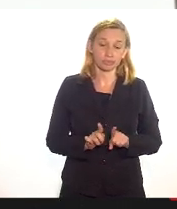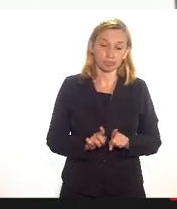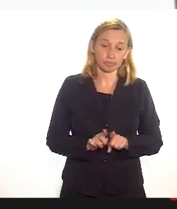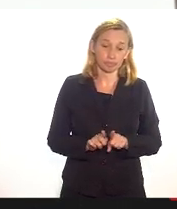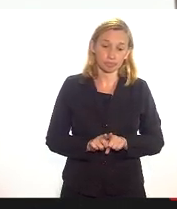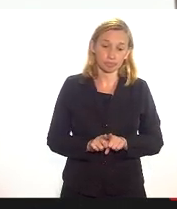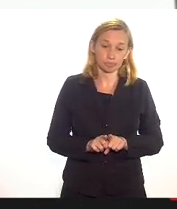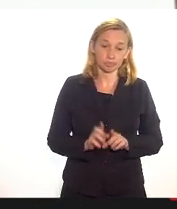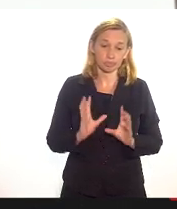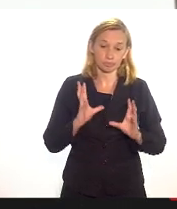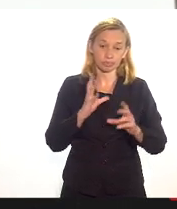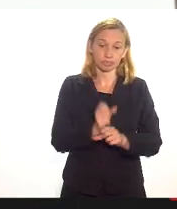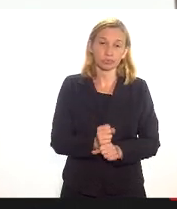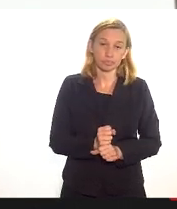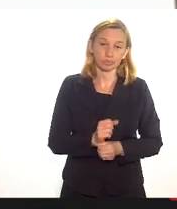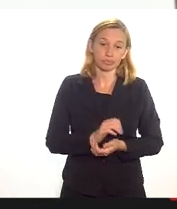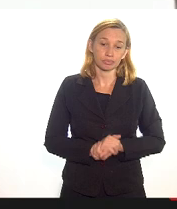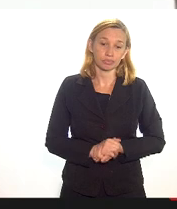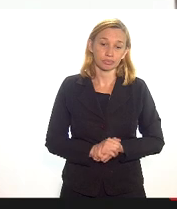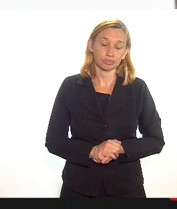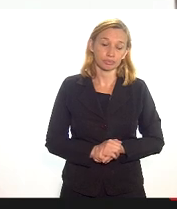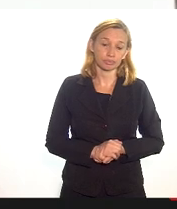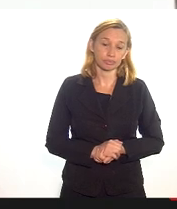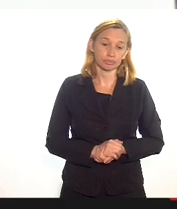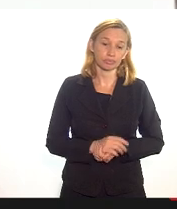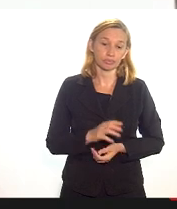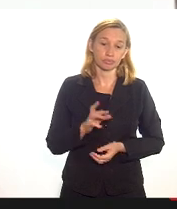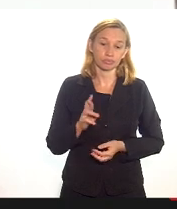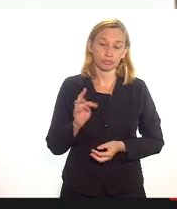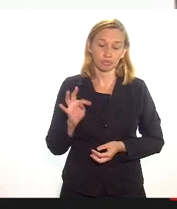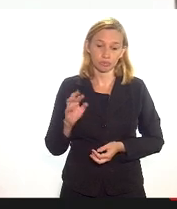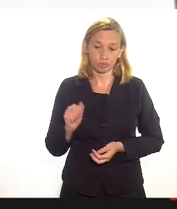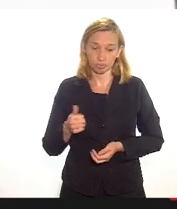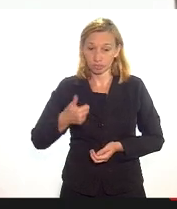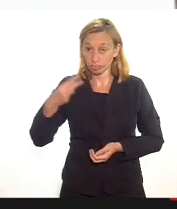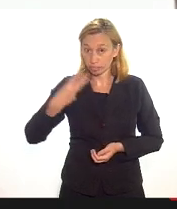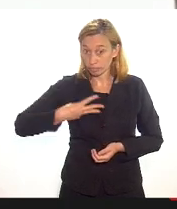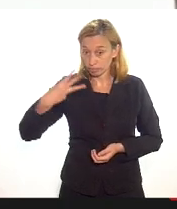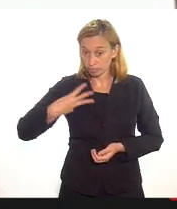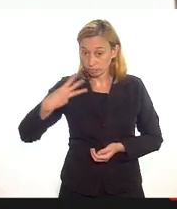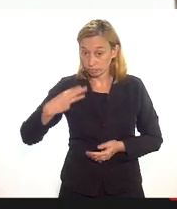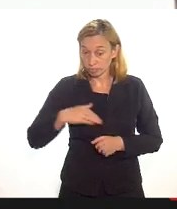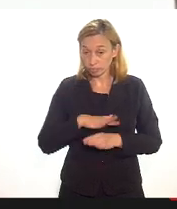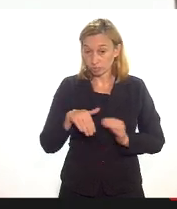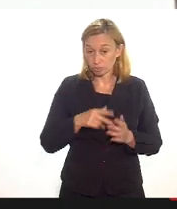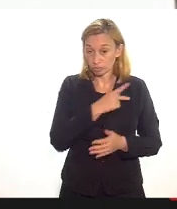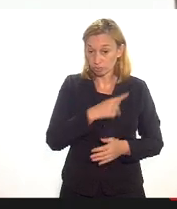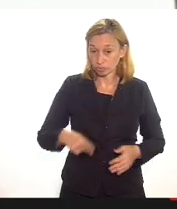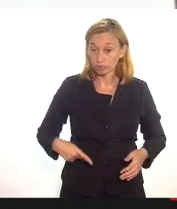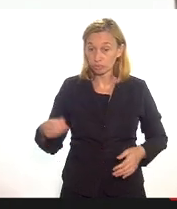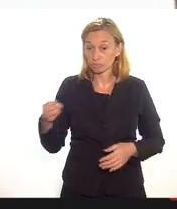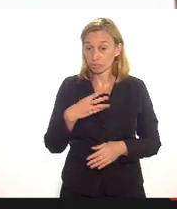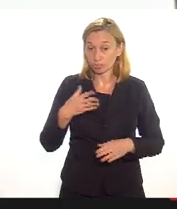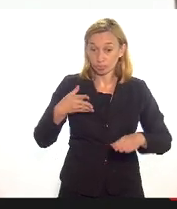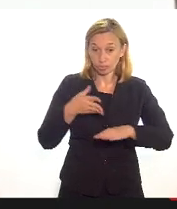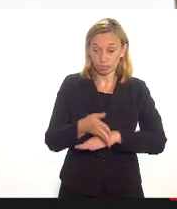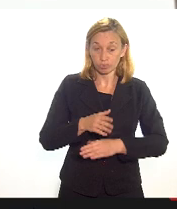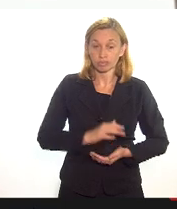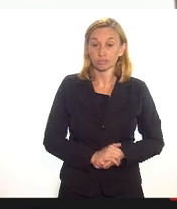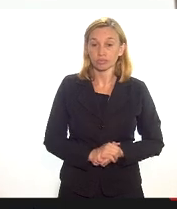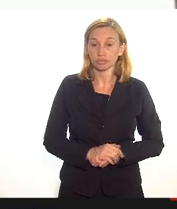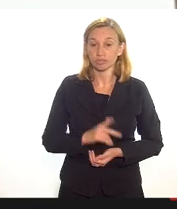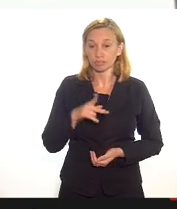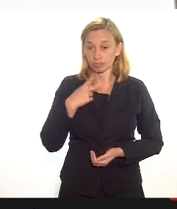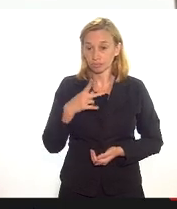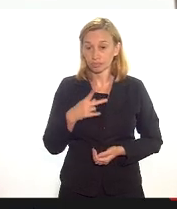da conclusão da Rota 3, que é todo presidente novo que entra diz que